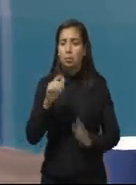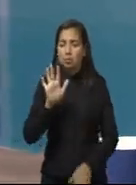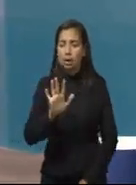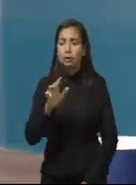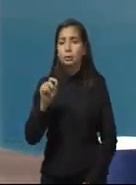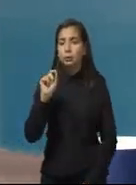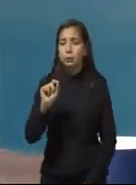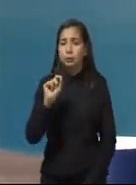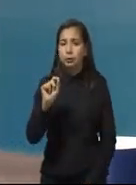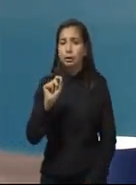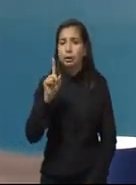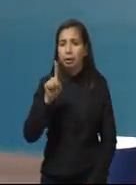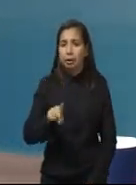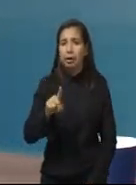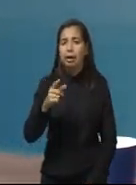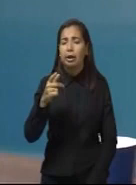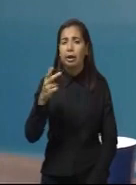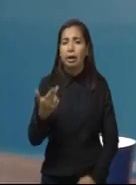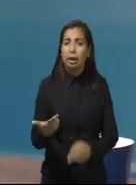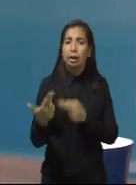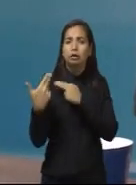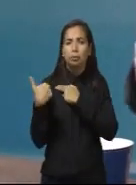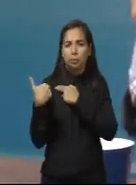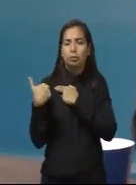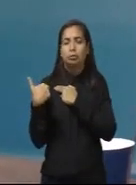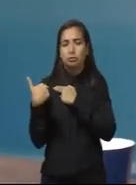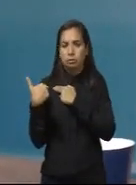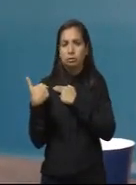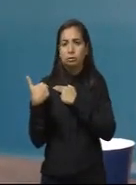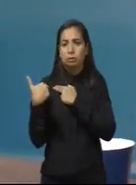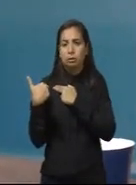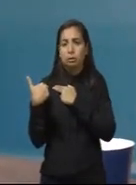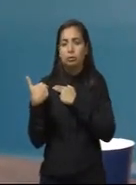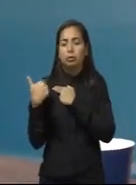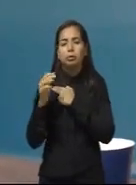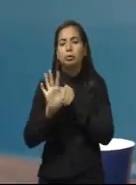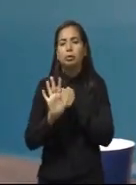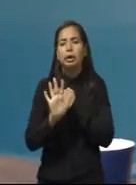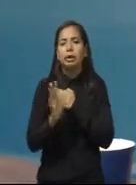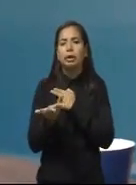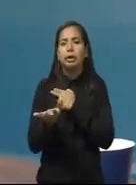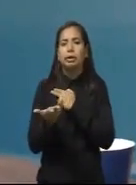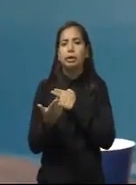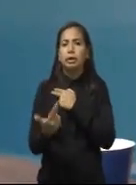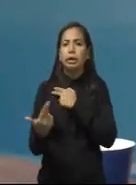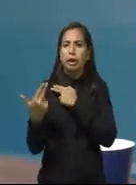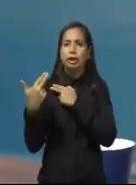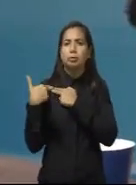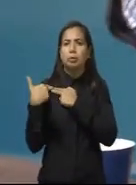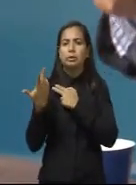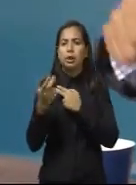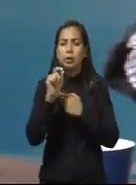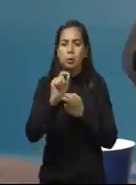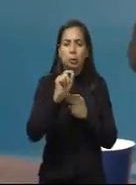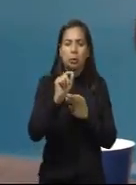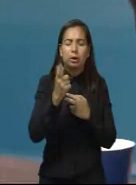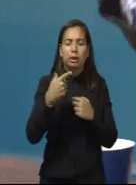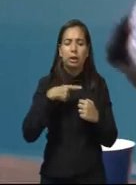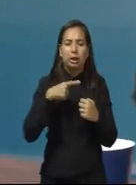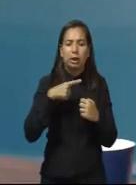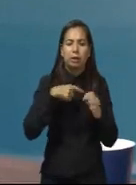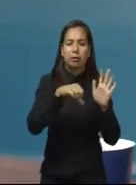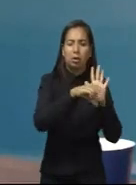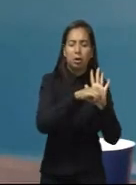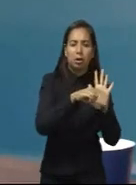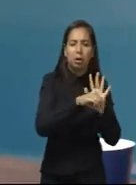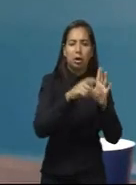responsáveis, né? Não é que eles sejam responsáveis de uma forma que os crimes que aconteceram a partir